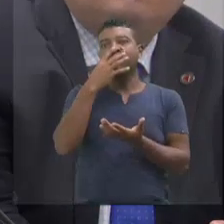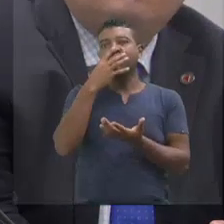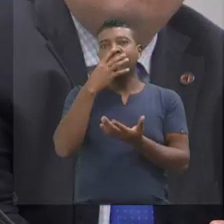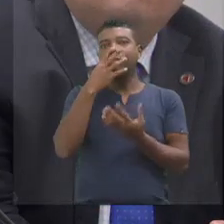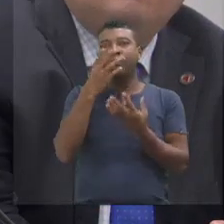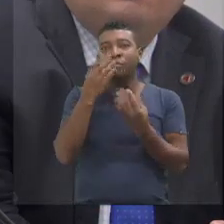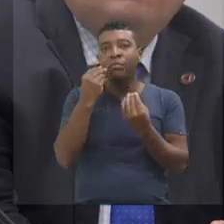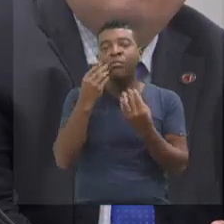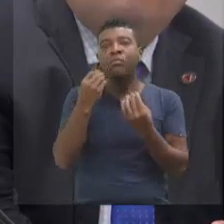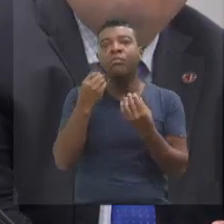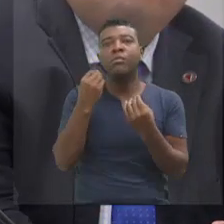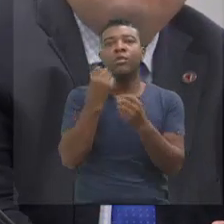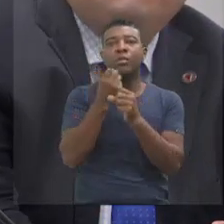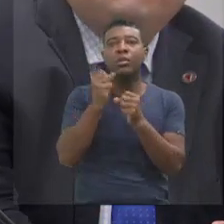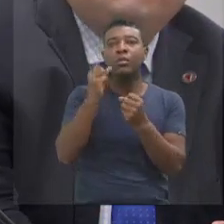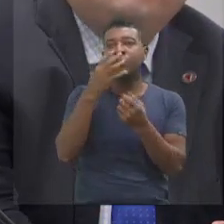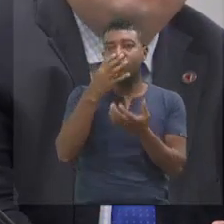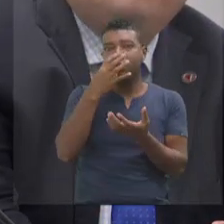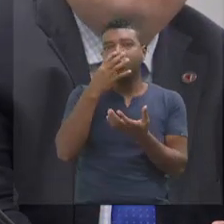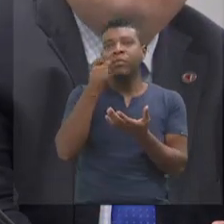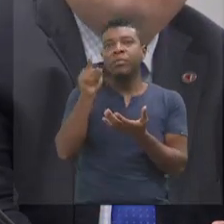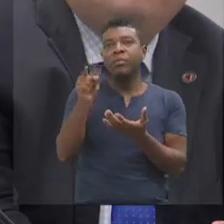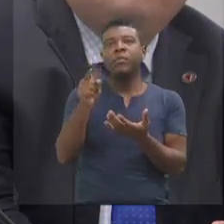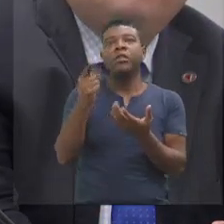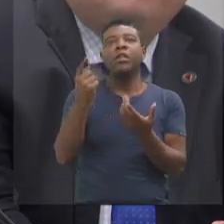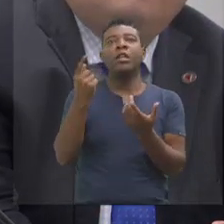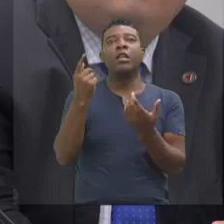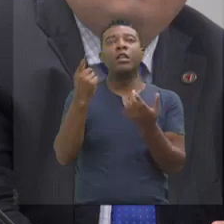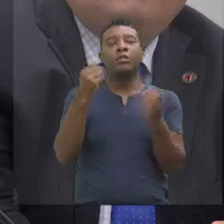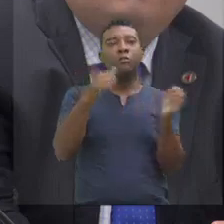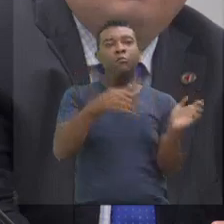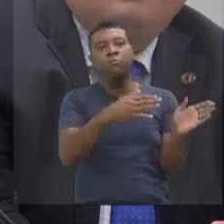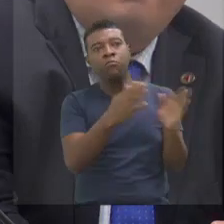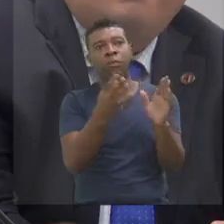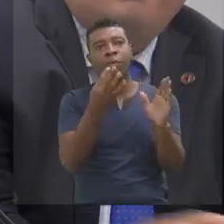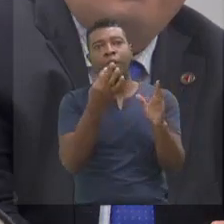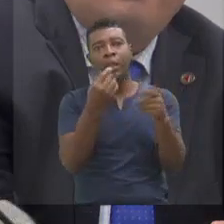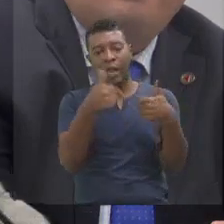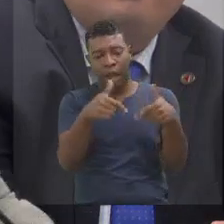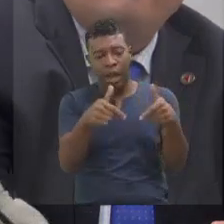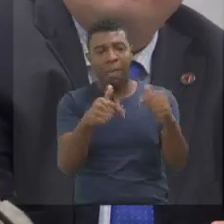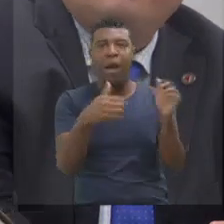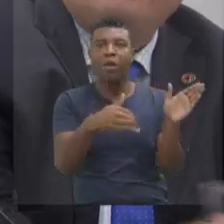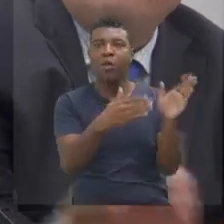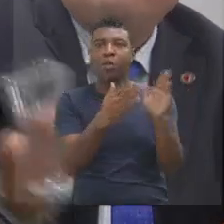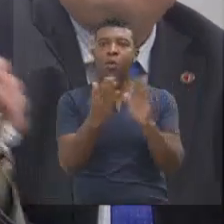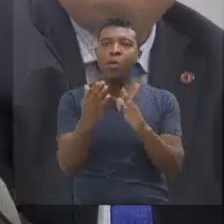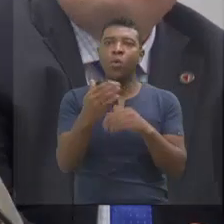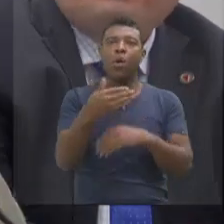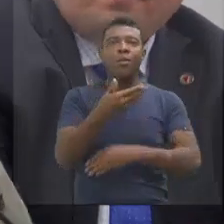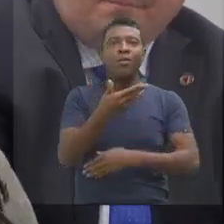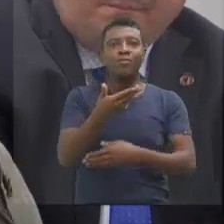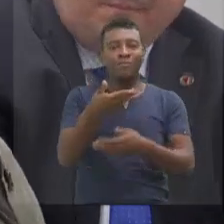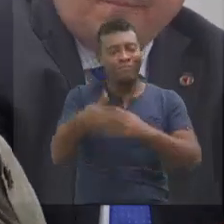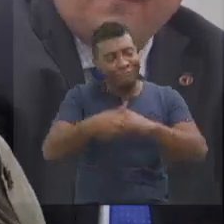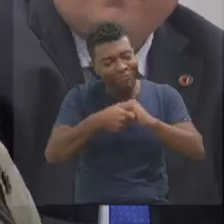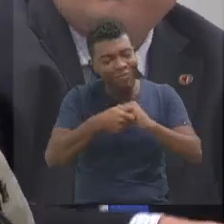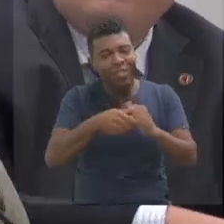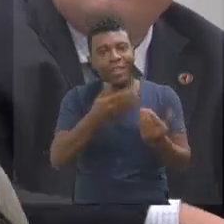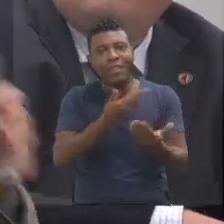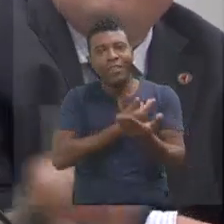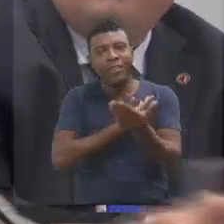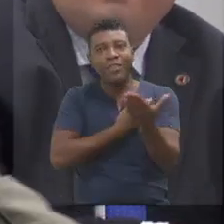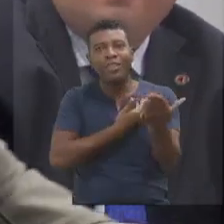grande pela condição dos trabalhos cumprimento os meus colegas deputados